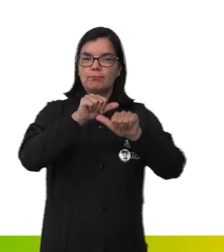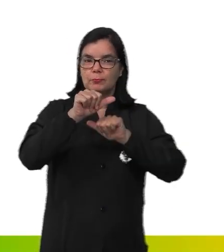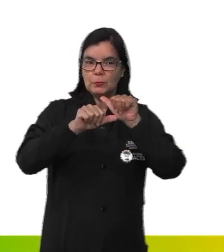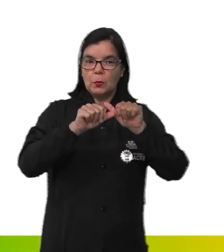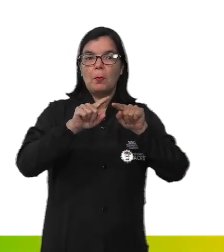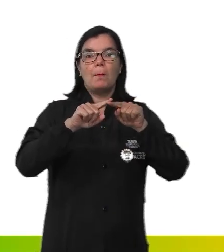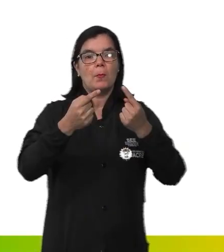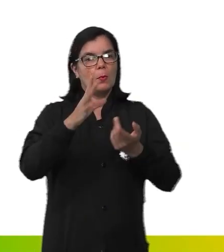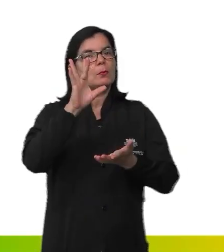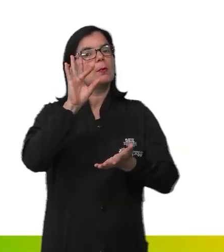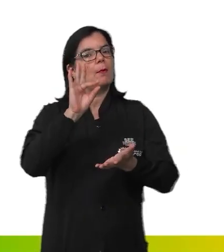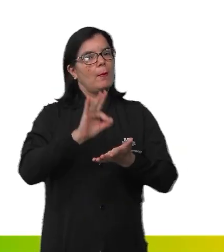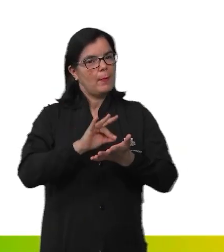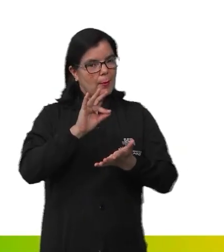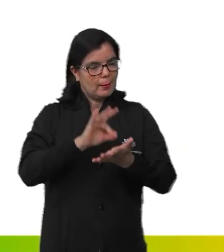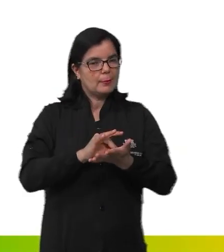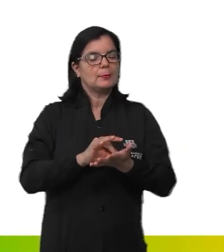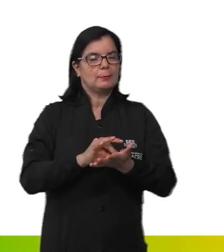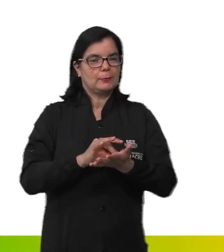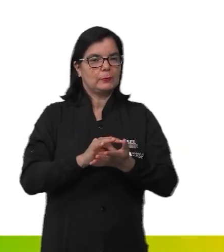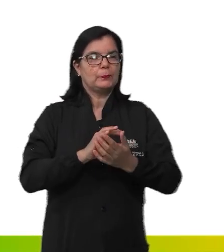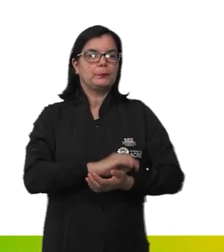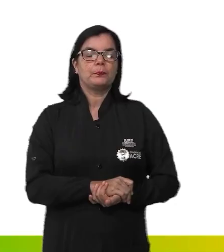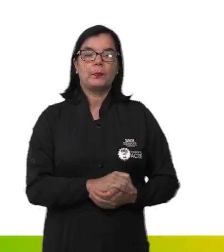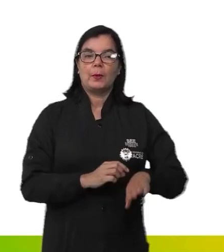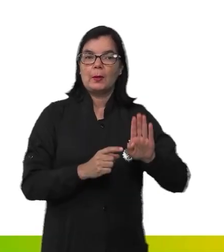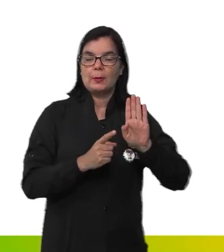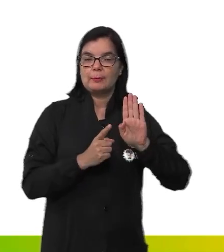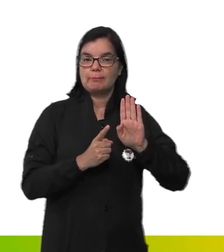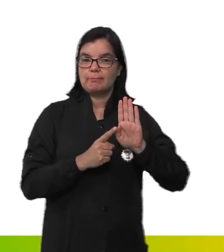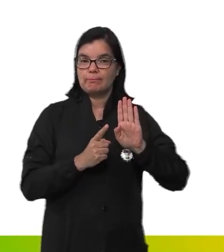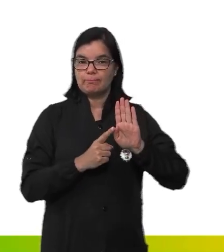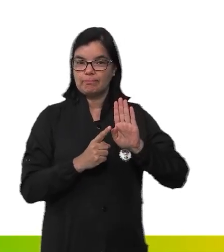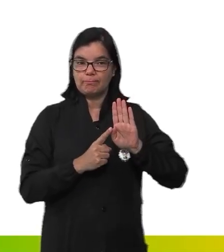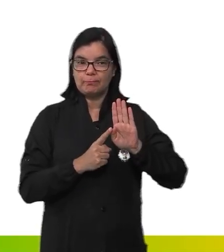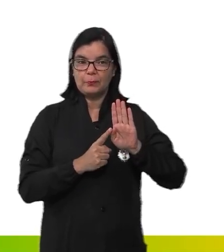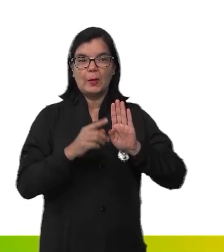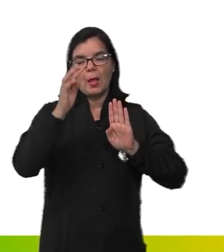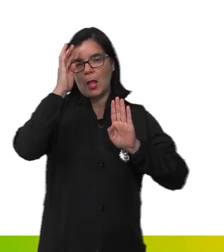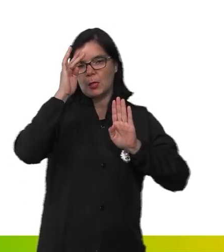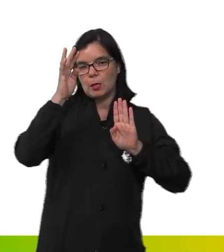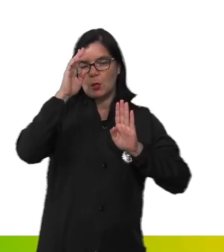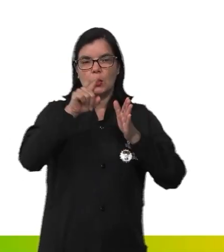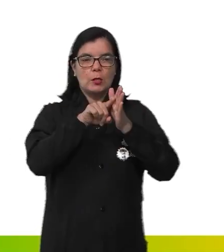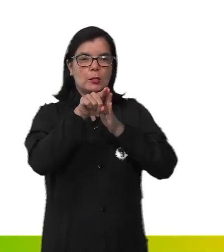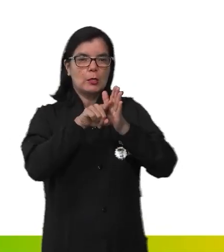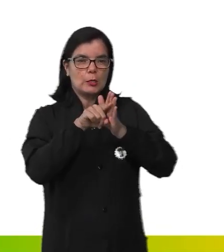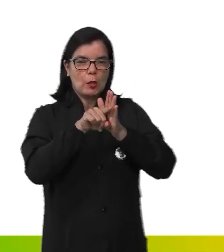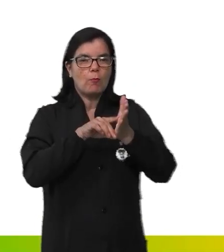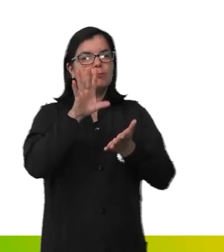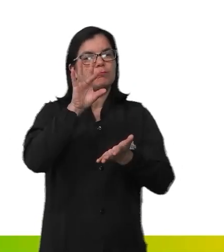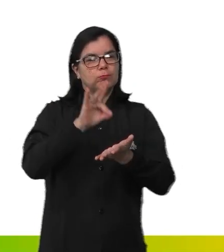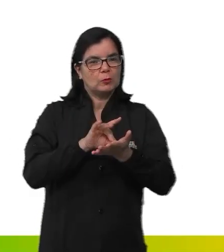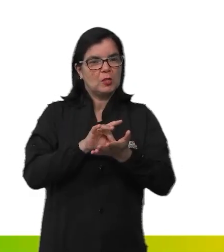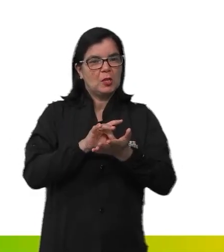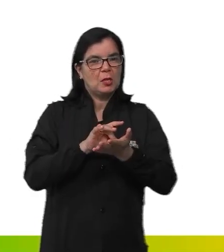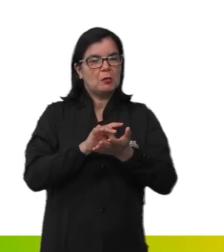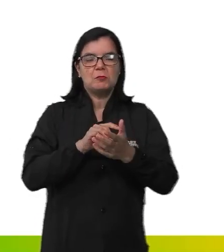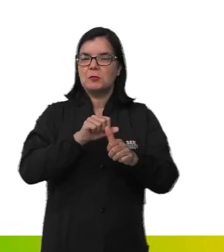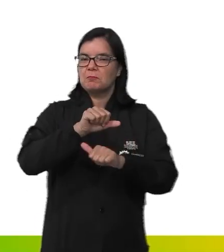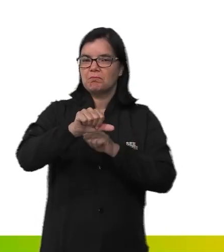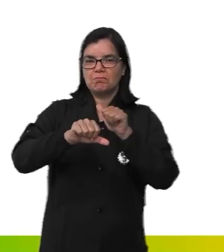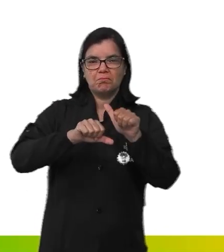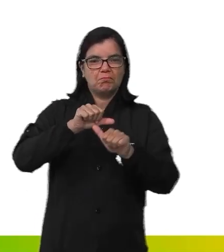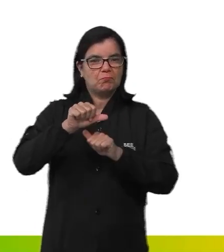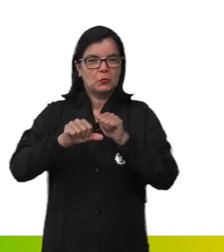nunca mudam, pois são verdades absolutas. E aí? Alternativa B: As teorias científicas são fixas e não